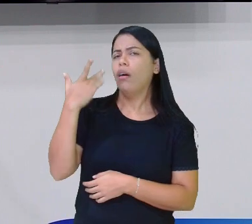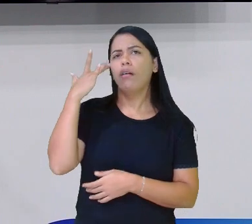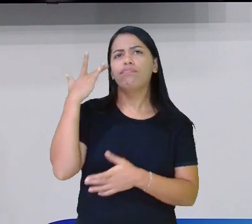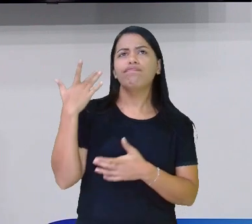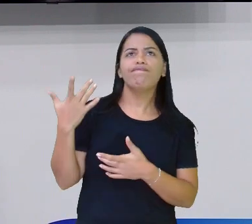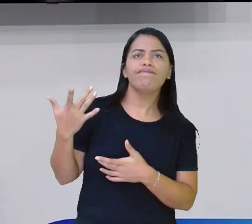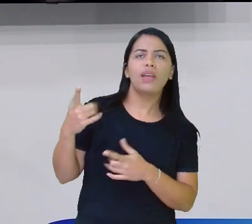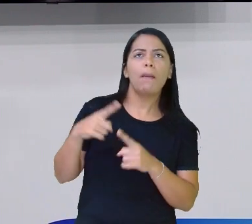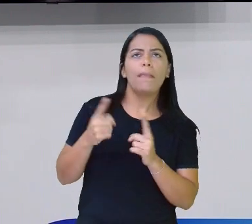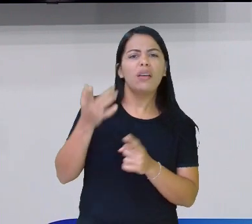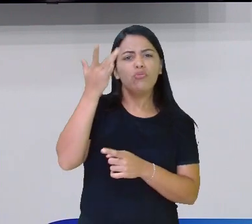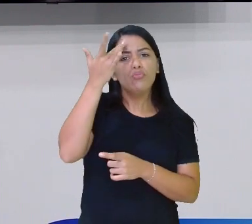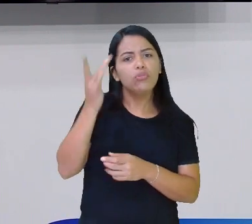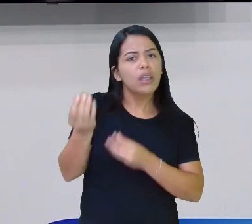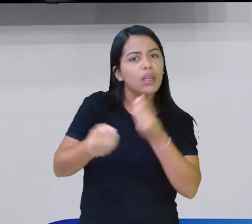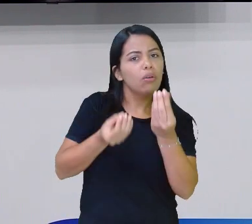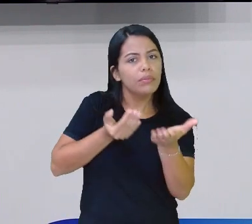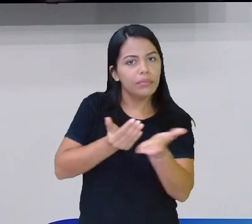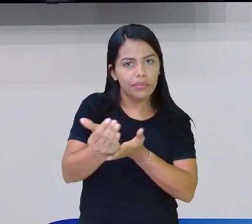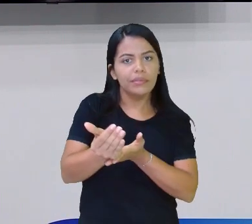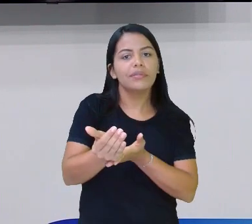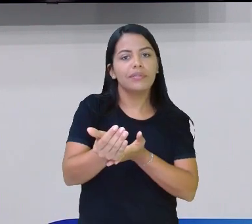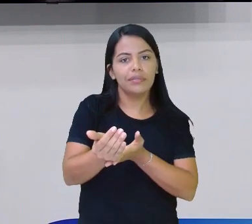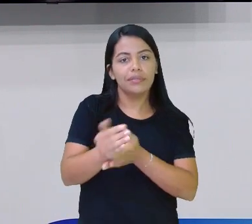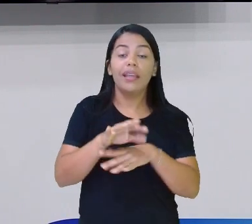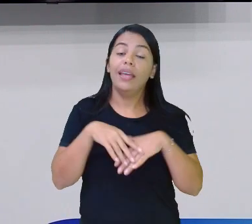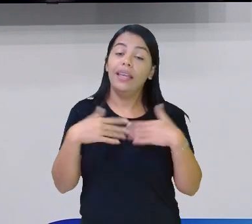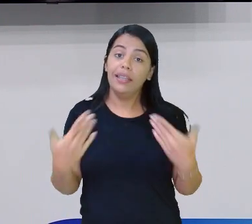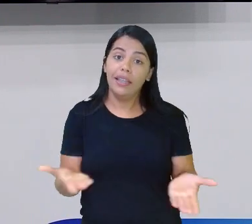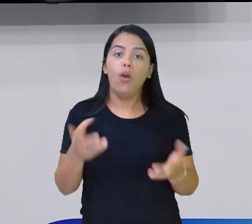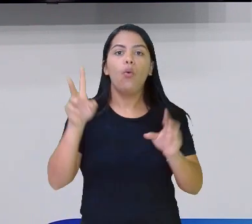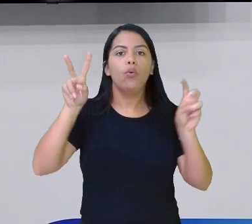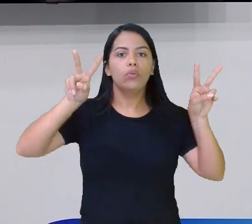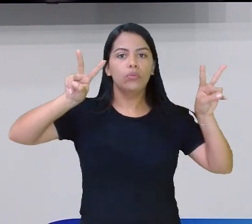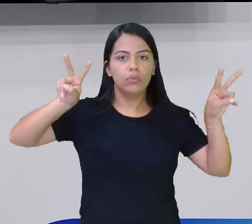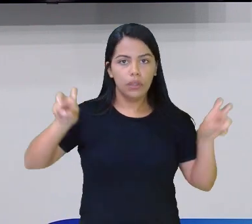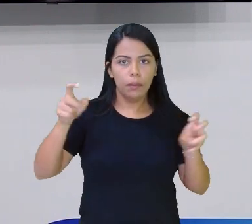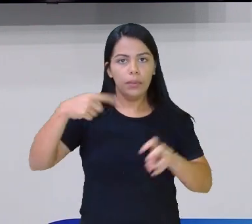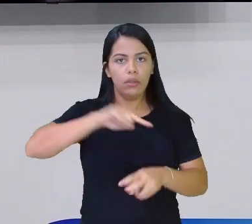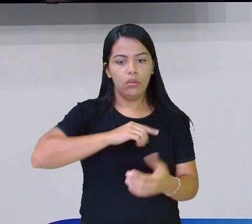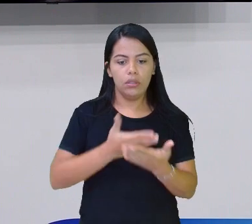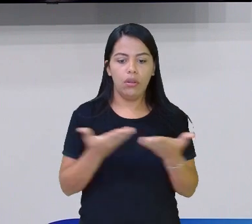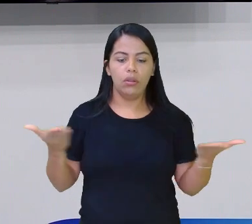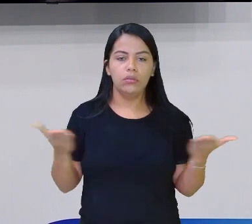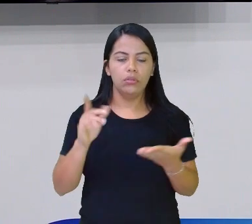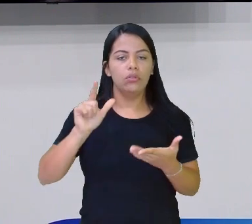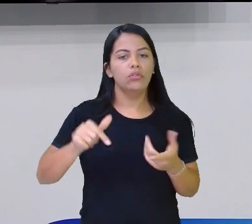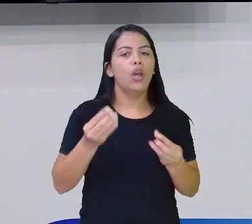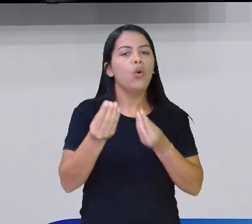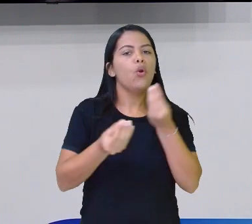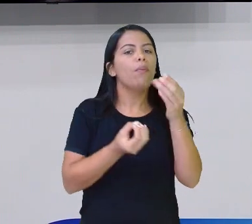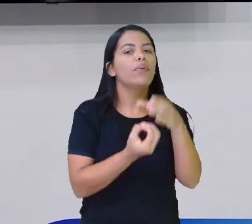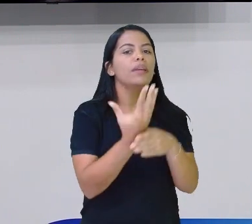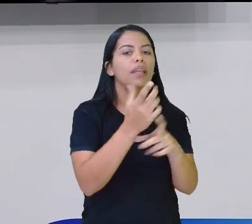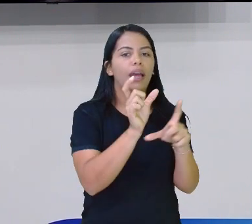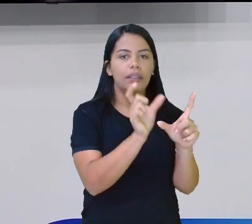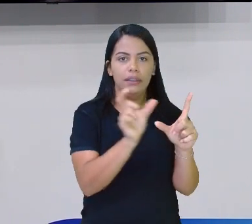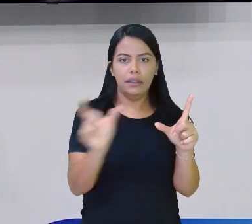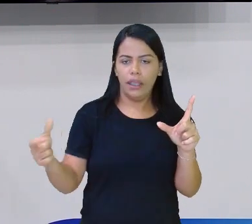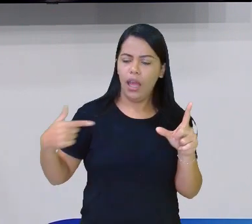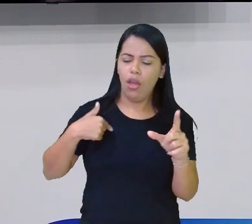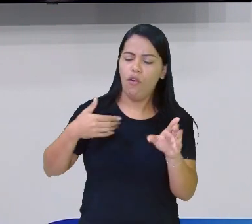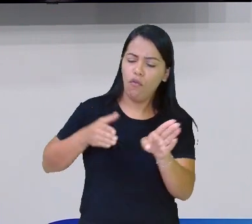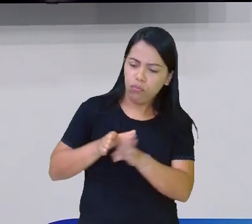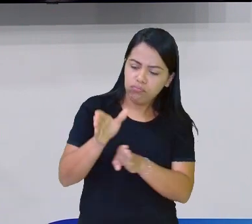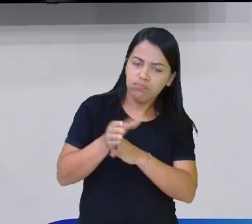bem como começar. Esse é o tema da aula de hoje. Como criar tirinhas. Eu te darei algumas dicas, tá